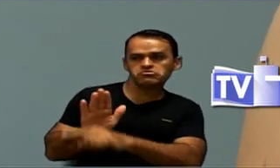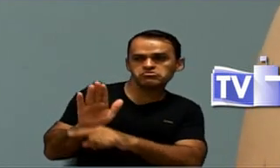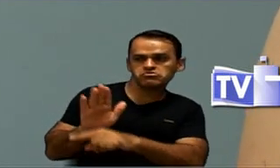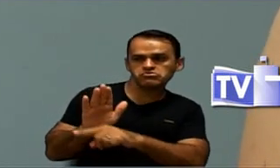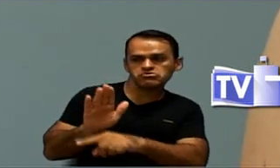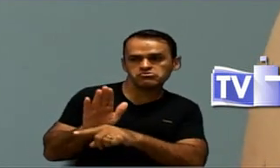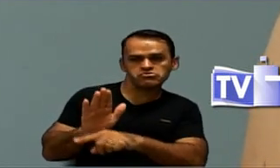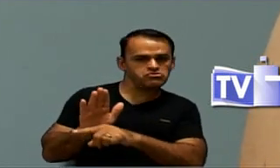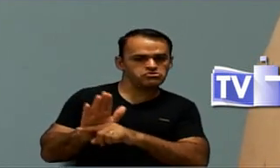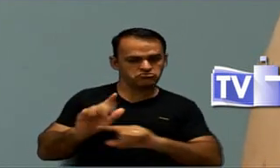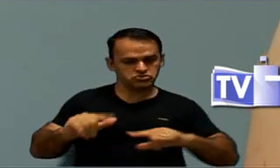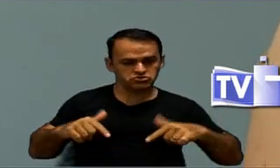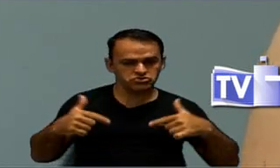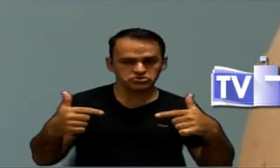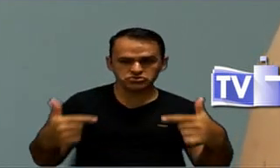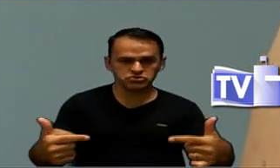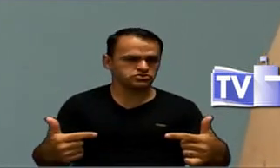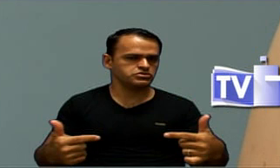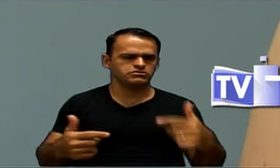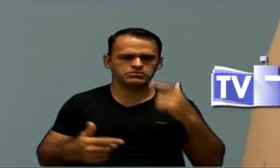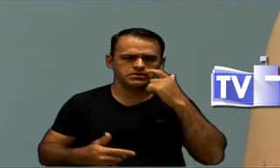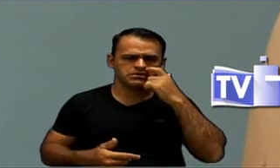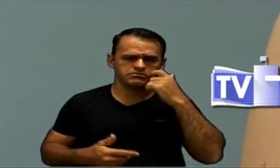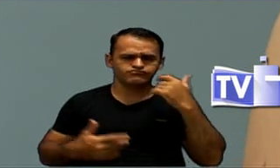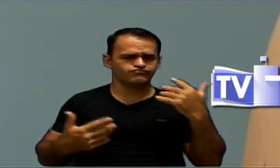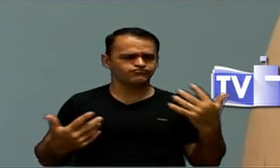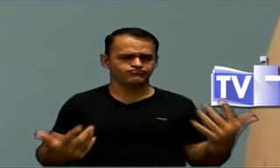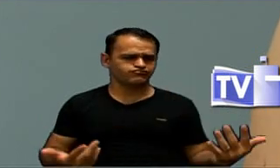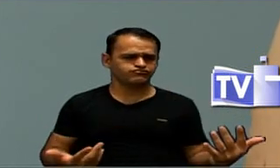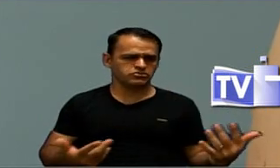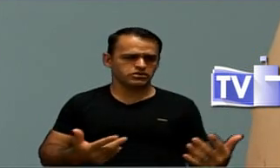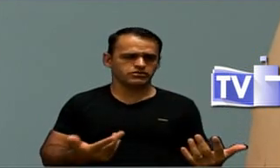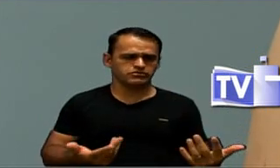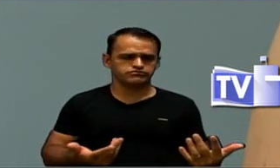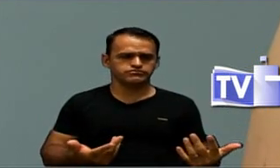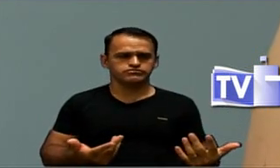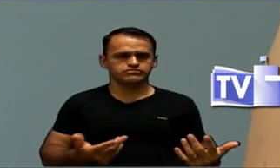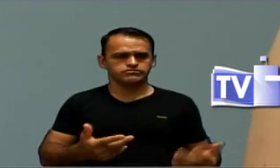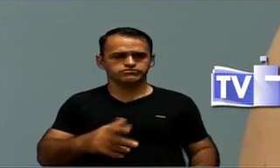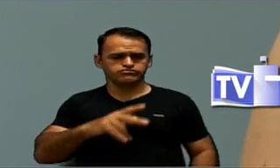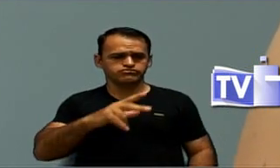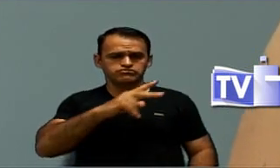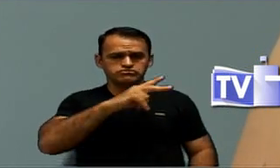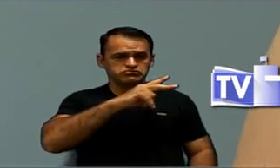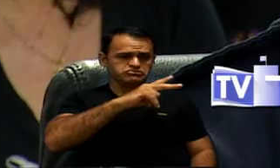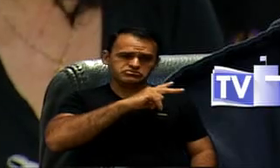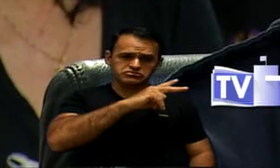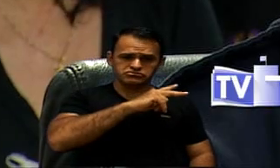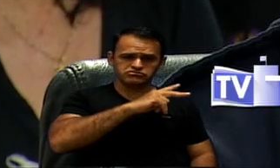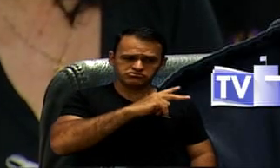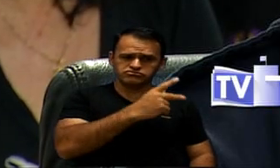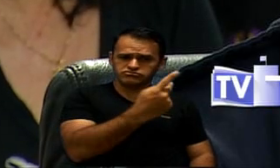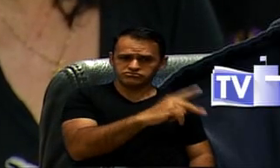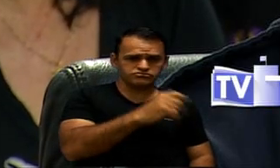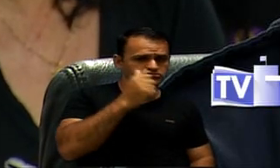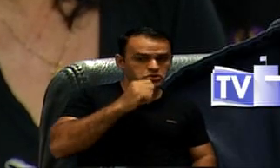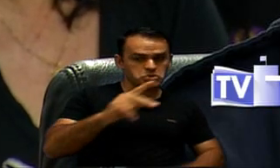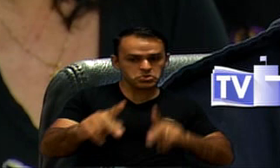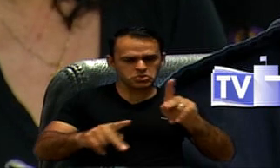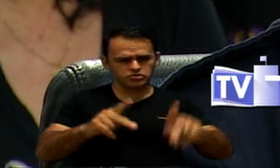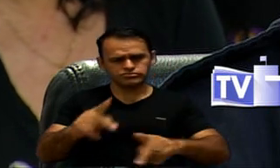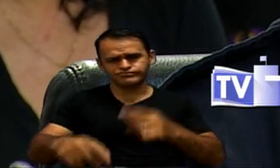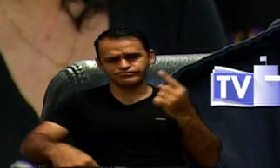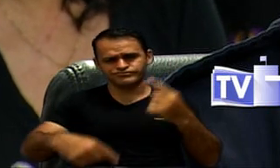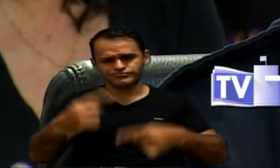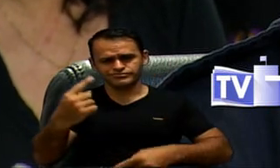família, ou seja, o privado, o público não é para a mulher. Tá? Em algum momento da história, tem